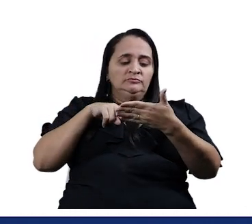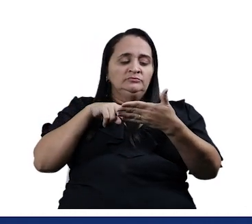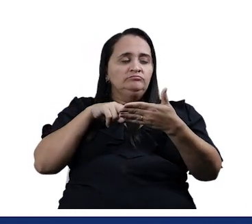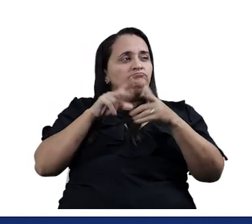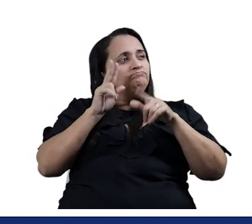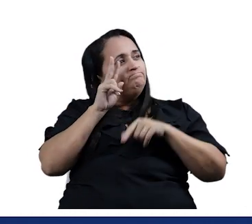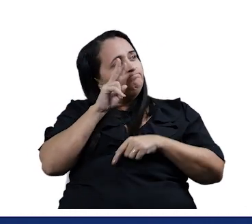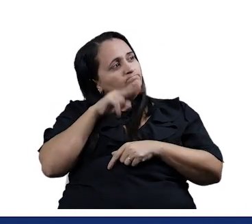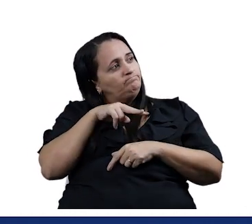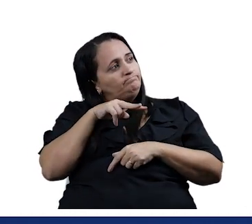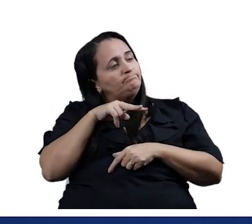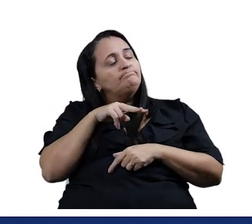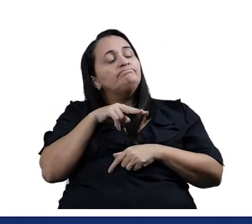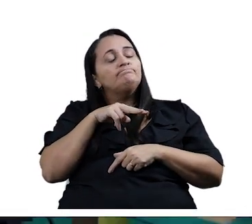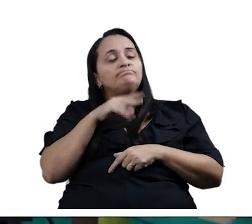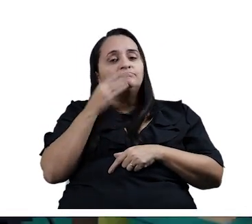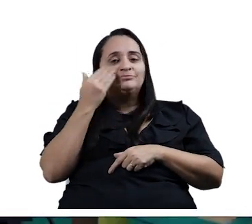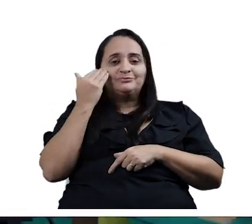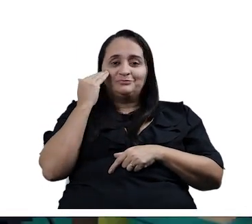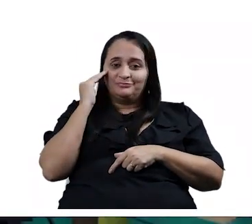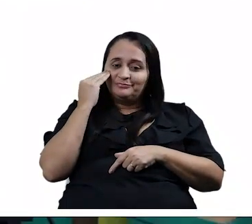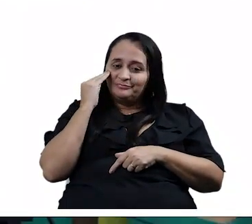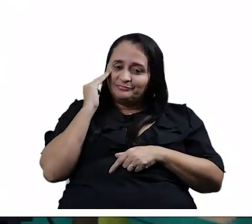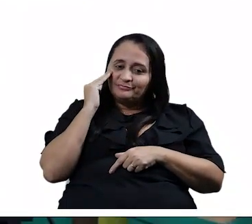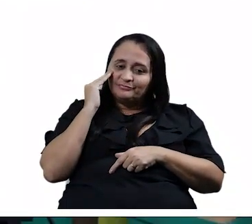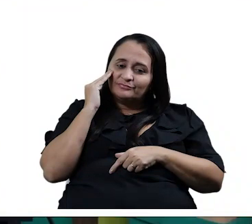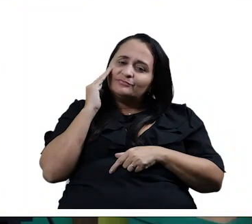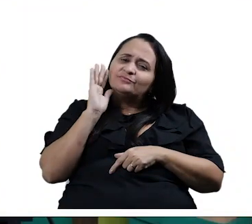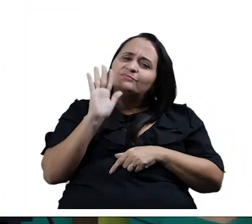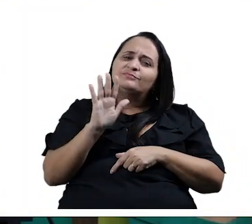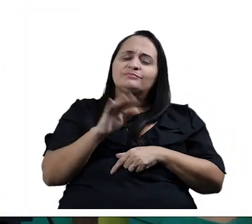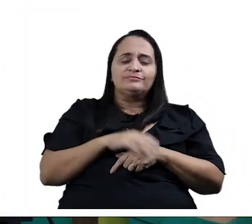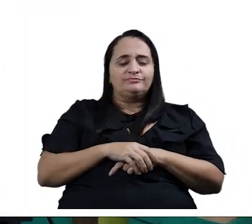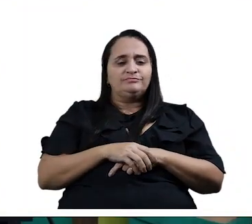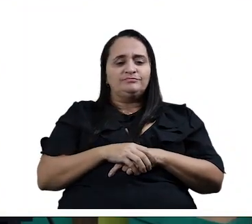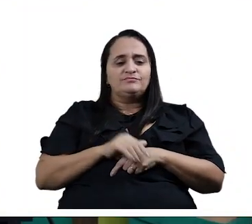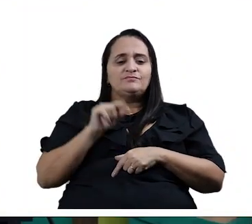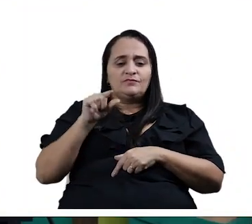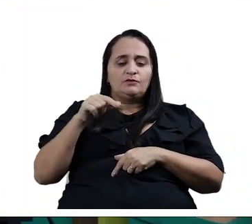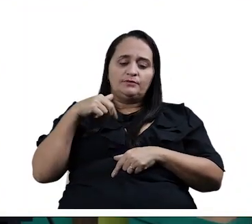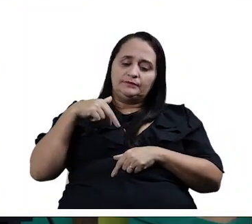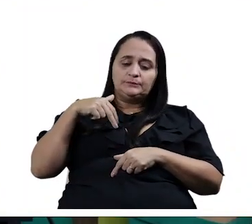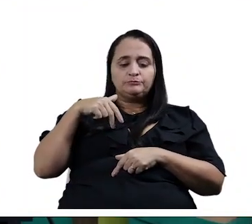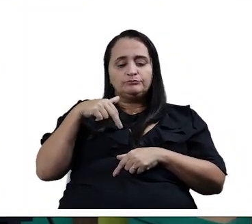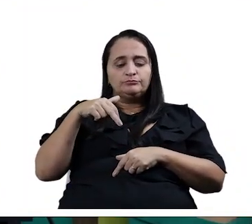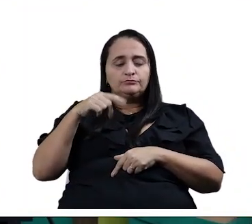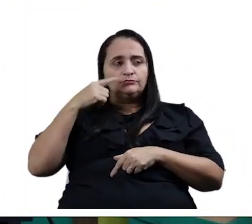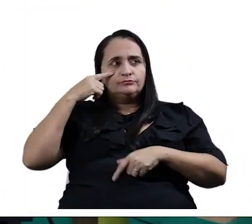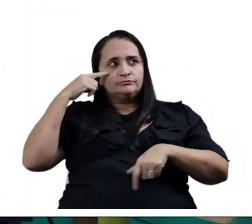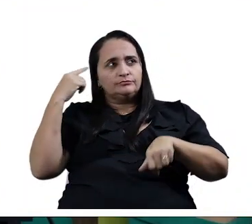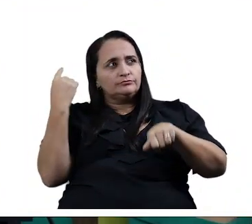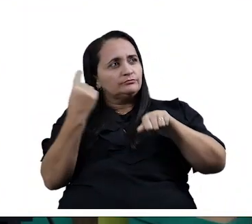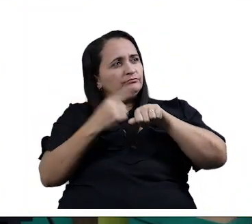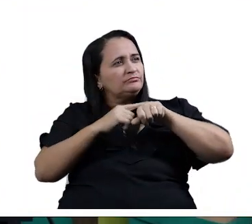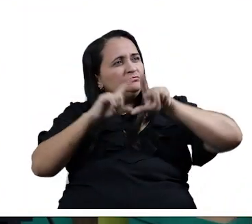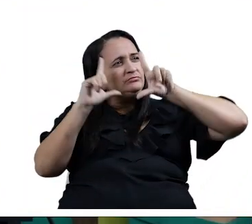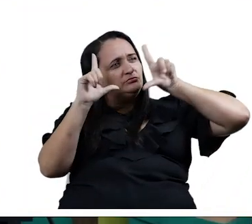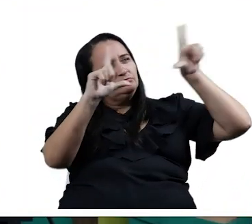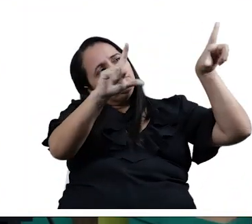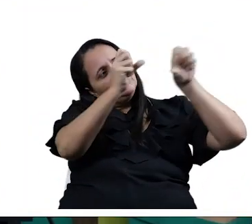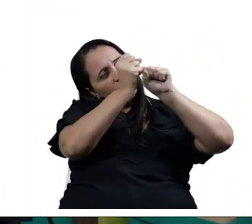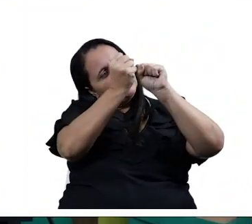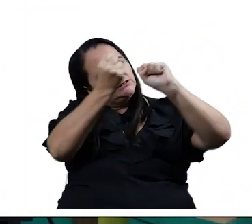leitor e a mensagem. Então, quando a pessoa olha um cartaz, às vezes, quando a gente está na rua, um outdoor é um cartaz